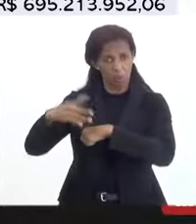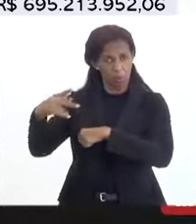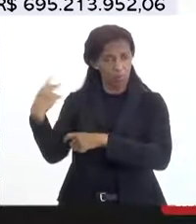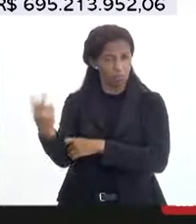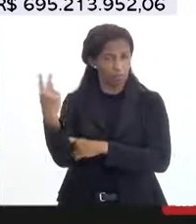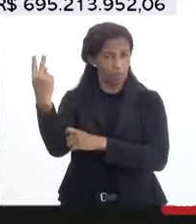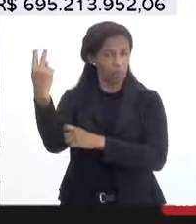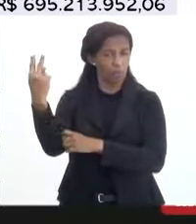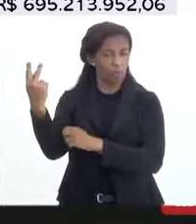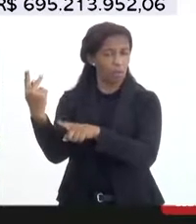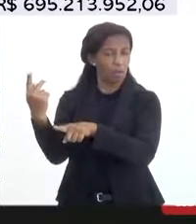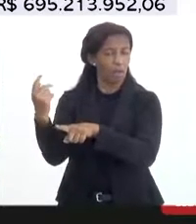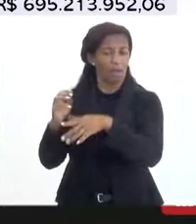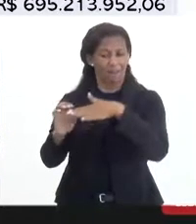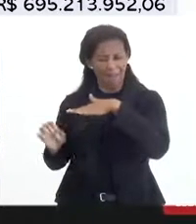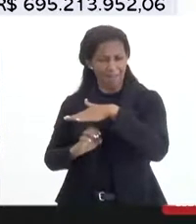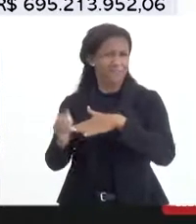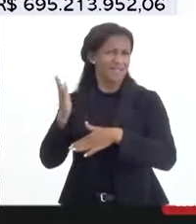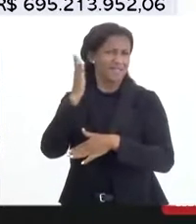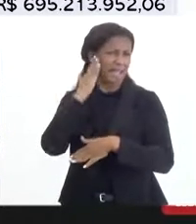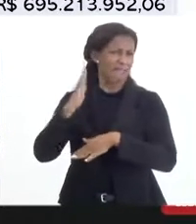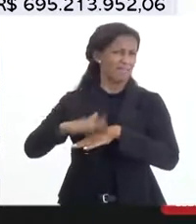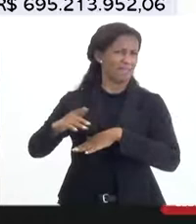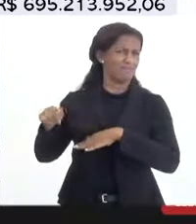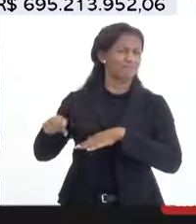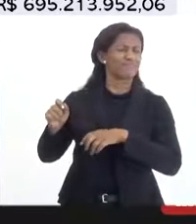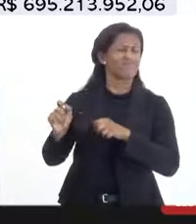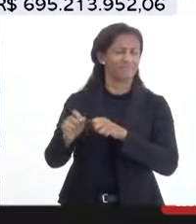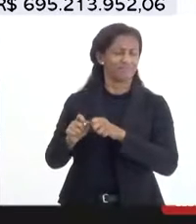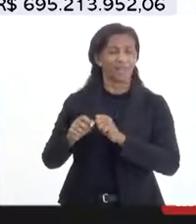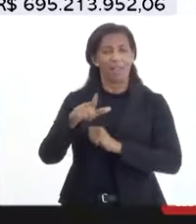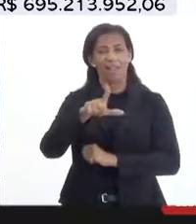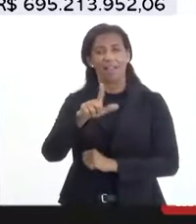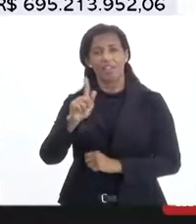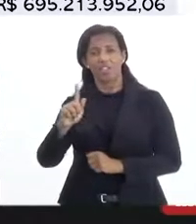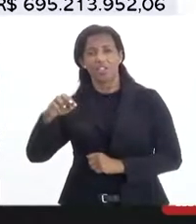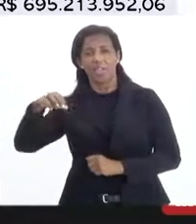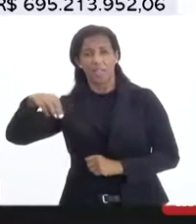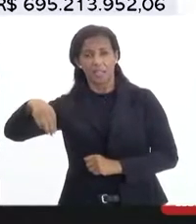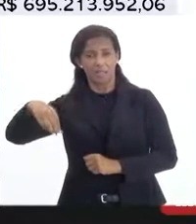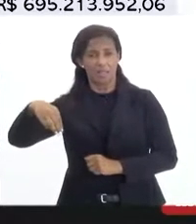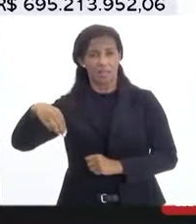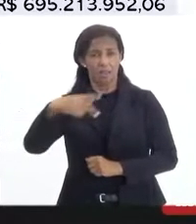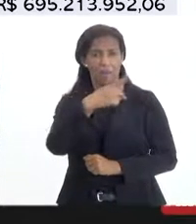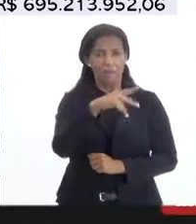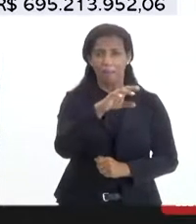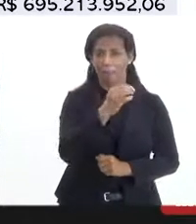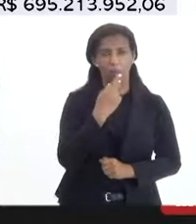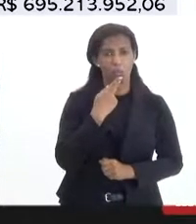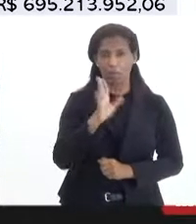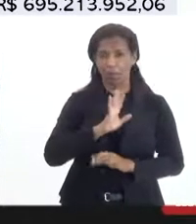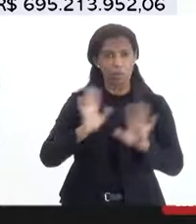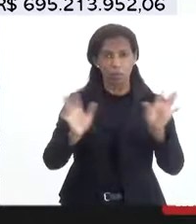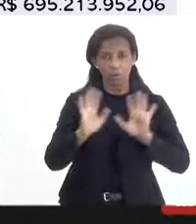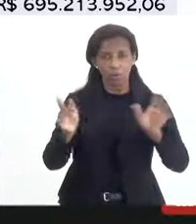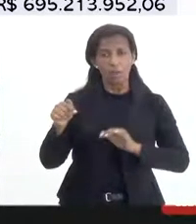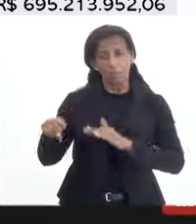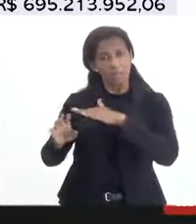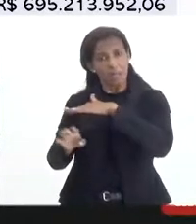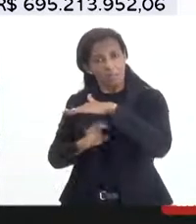valores. Mas a empresa sabe que fez. Por exemplo, nesse caso do LGN, o Paulo Henrique não falou, mas a empresa alegou durante as